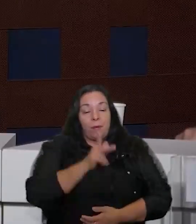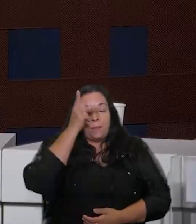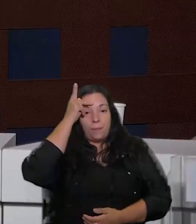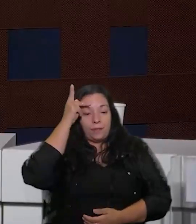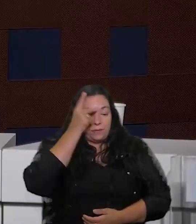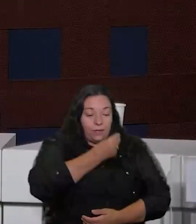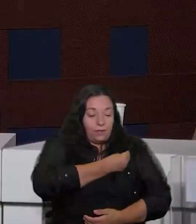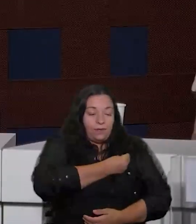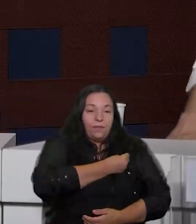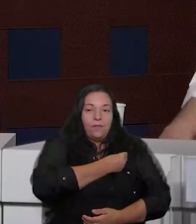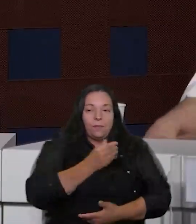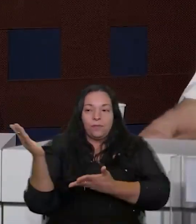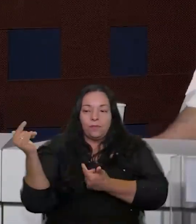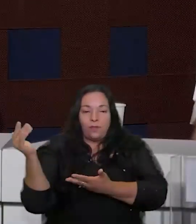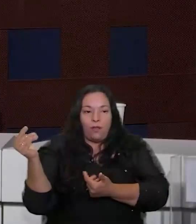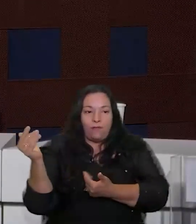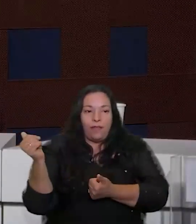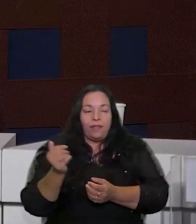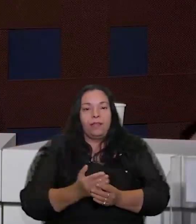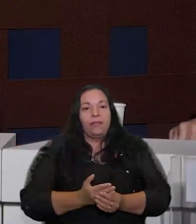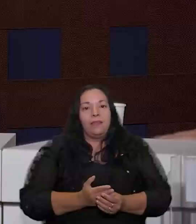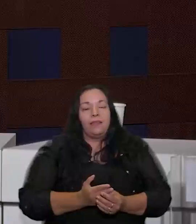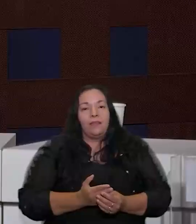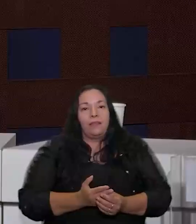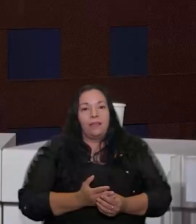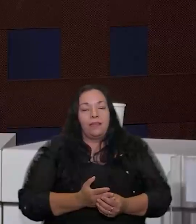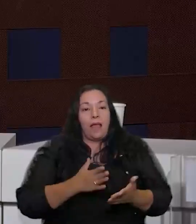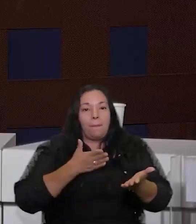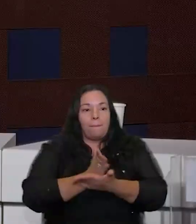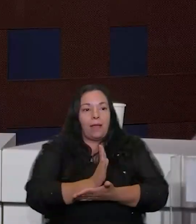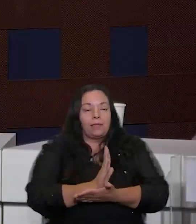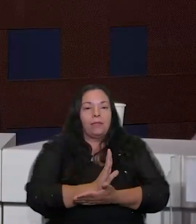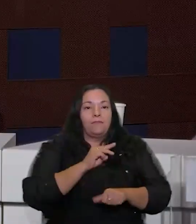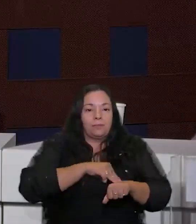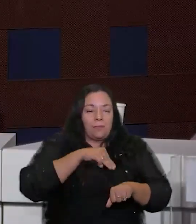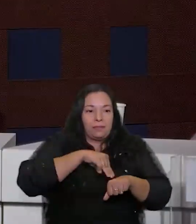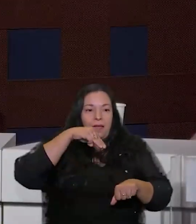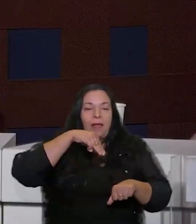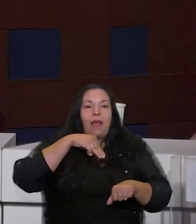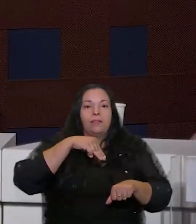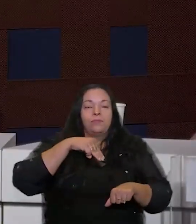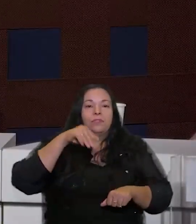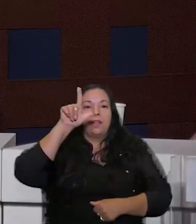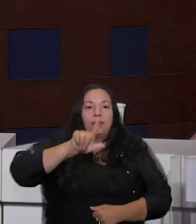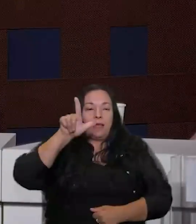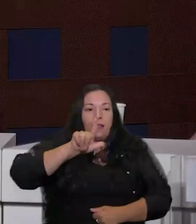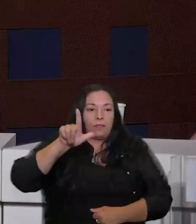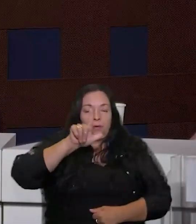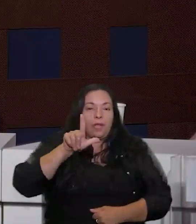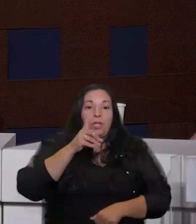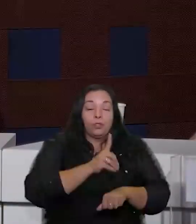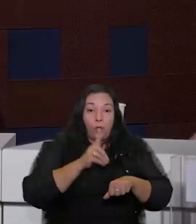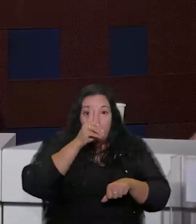aquilo muito jovem e foi pioneira, me marcou. Passei, né, fiz mestrado na UNB na área de literatura, fiz o doutorado também na